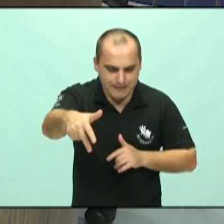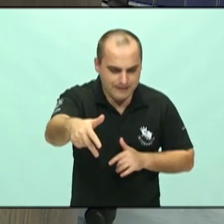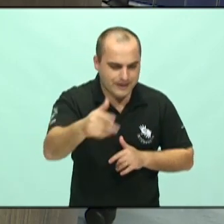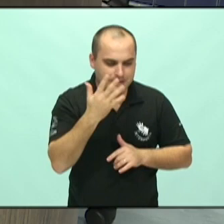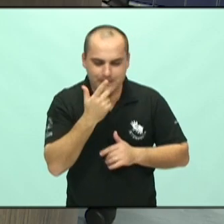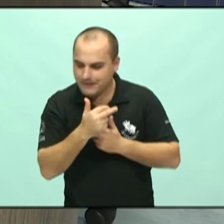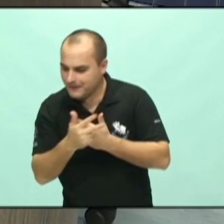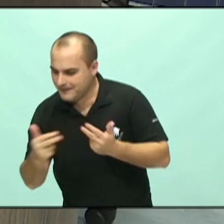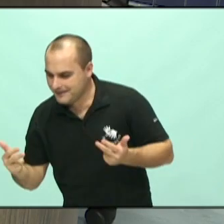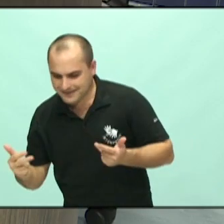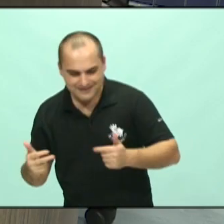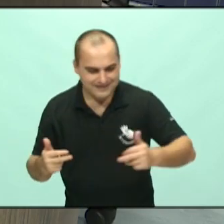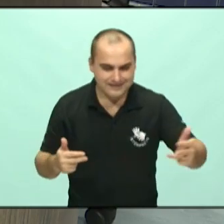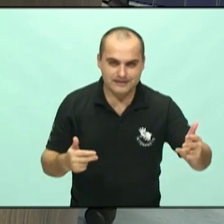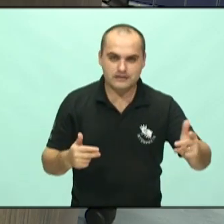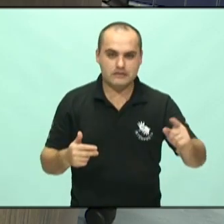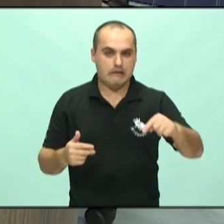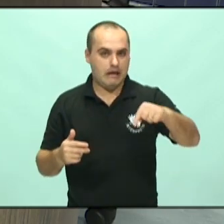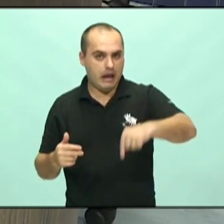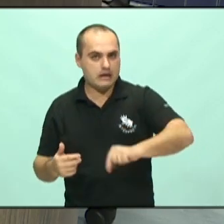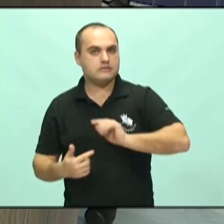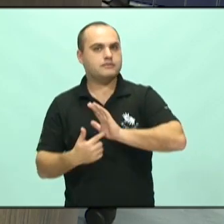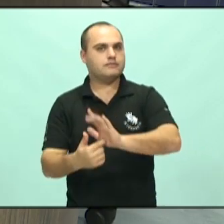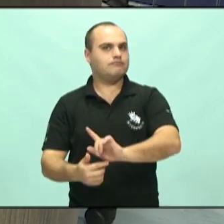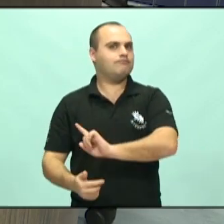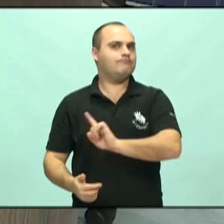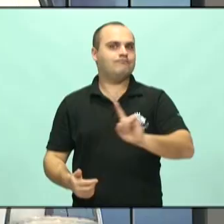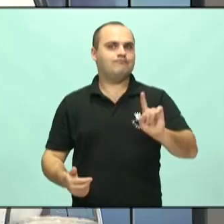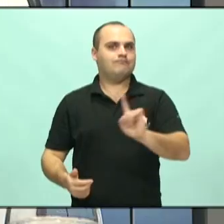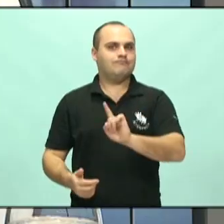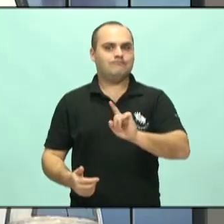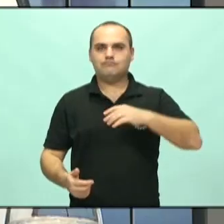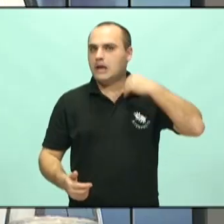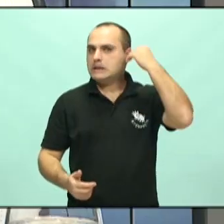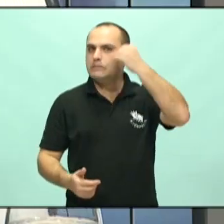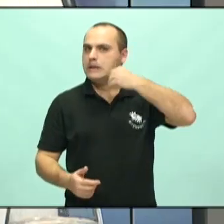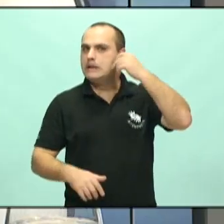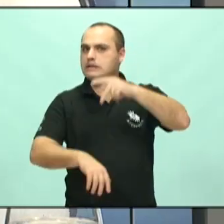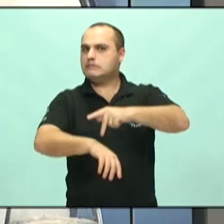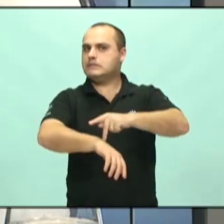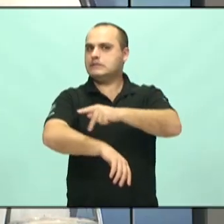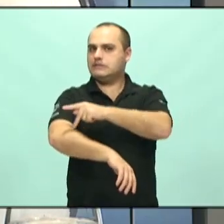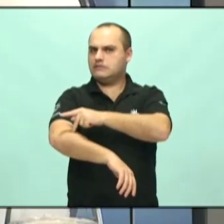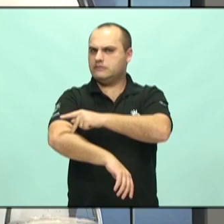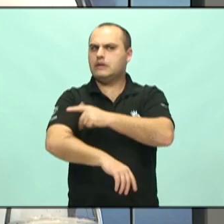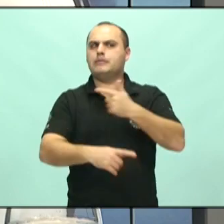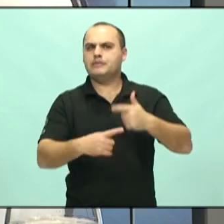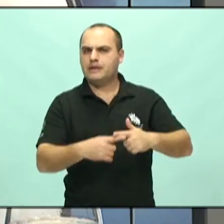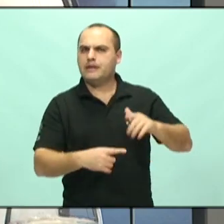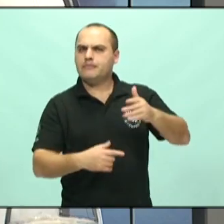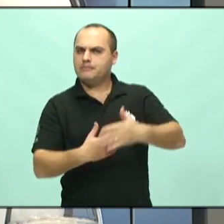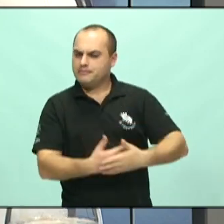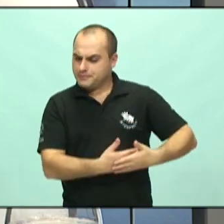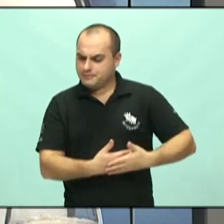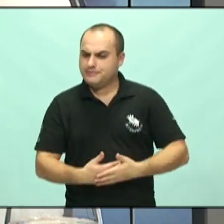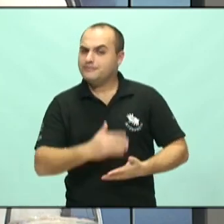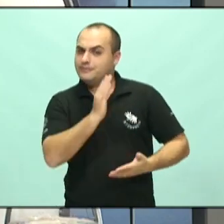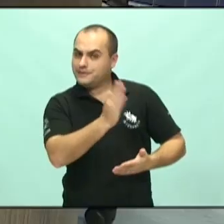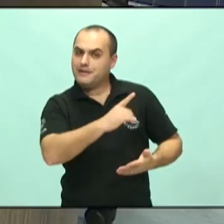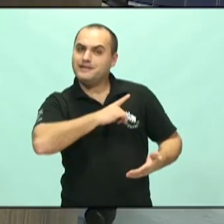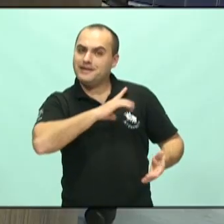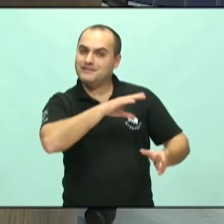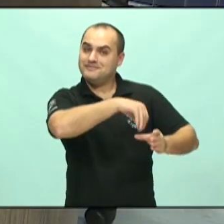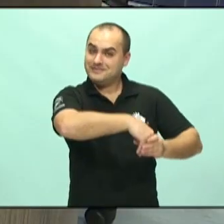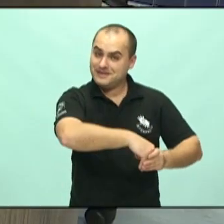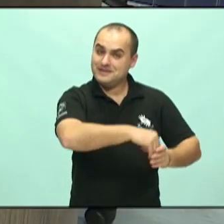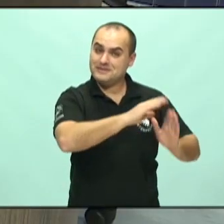e ele sai totalmente desse lugar, não é uma experiência pedagógica, porque isso ele já tem na escola, o bebê, lá na